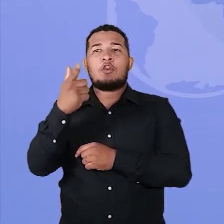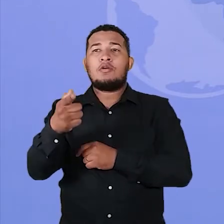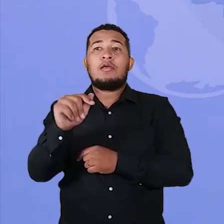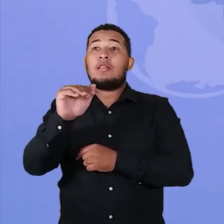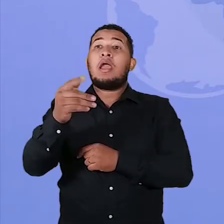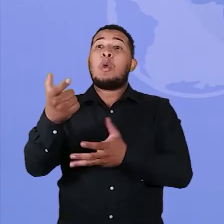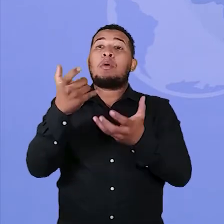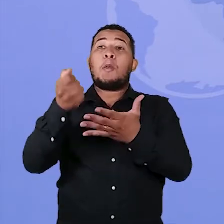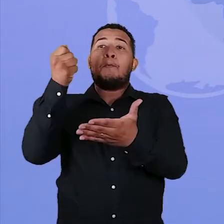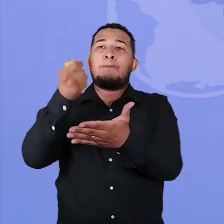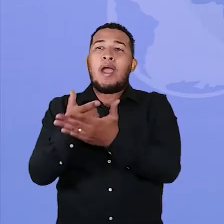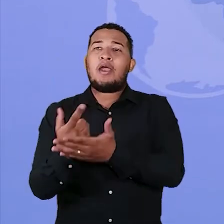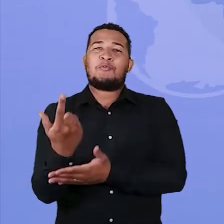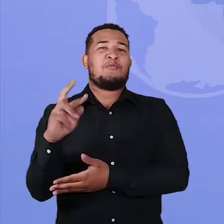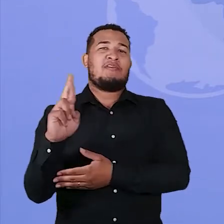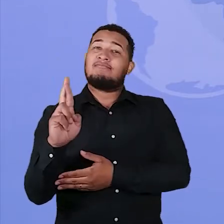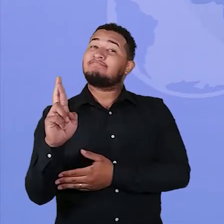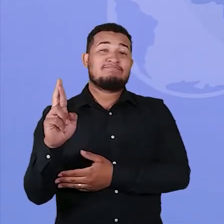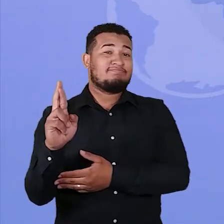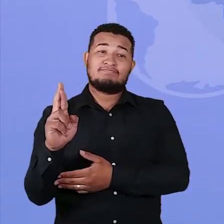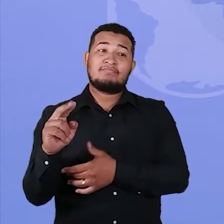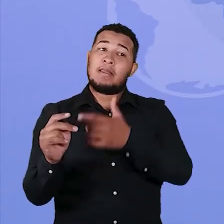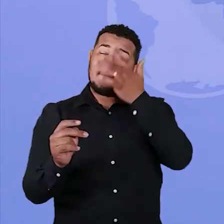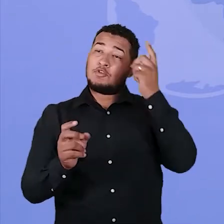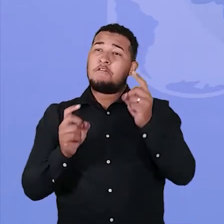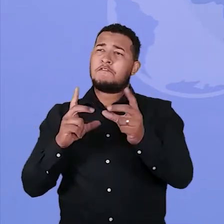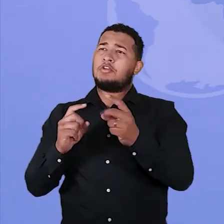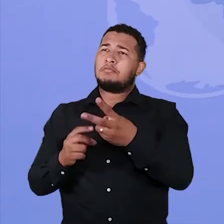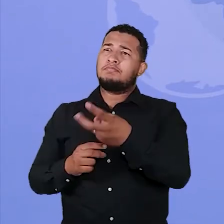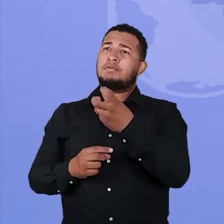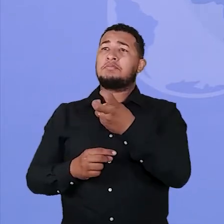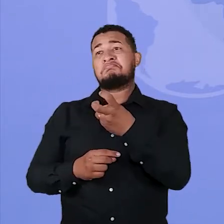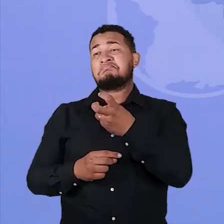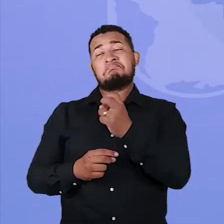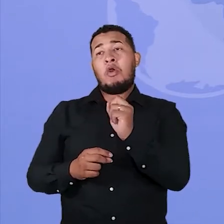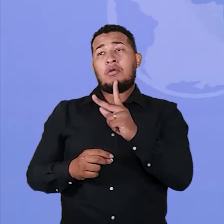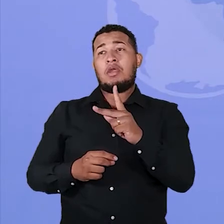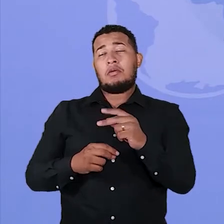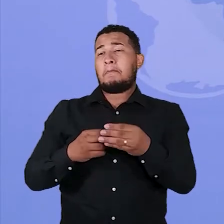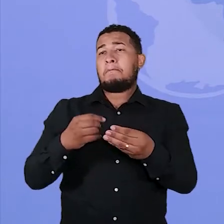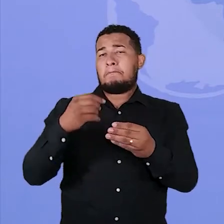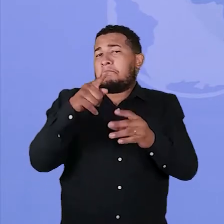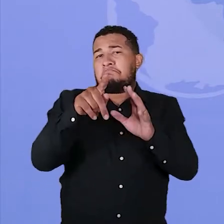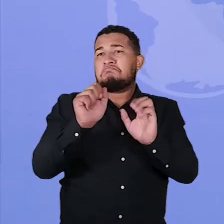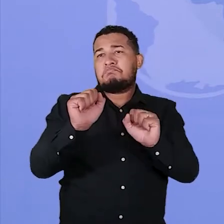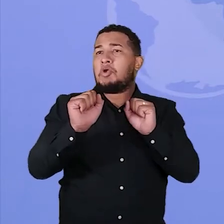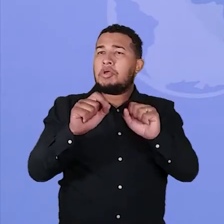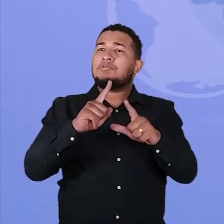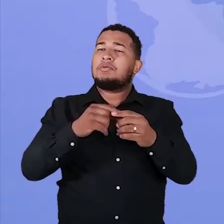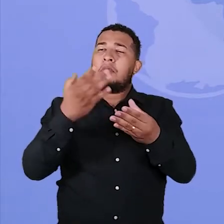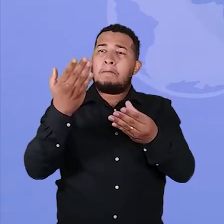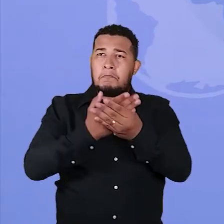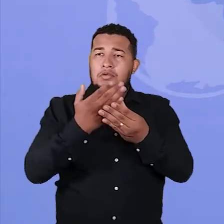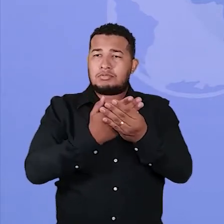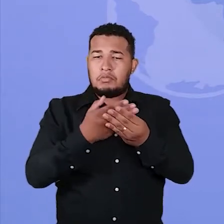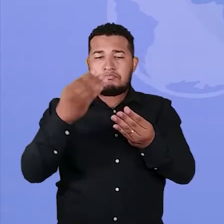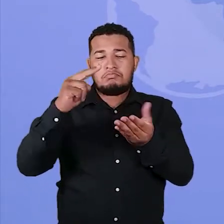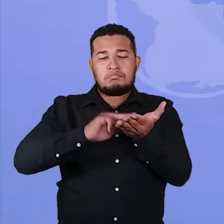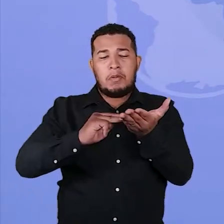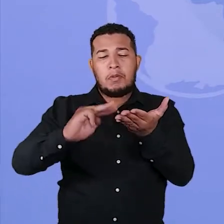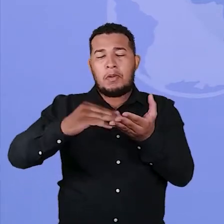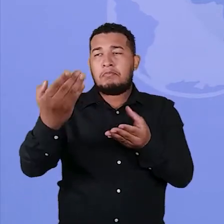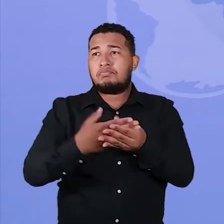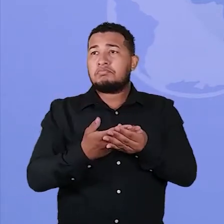era um pastel que custava R$1. E o vendedor leu aquilo ali ao pé da letra e deu a ele um pastel com uma nota de